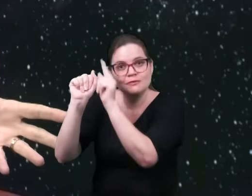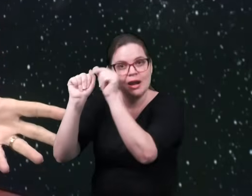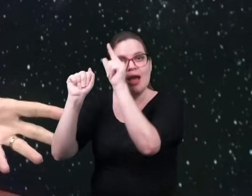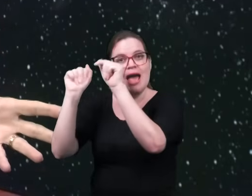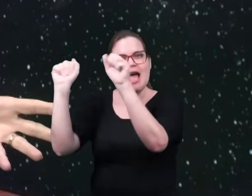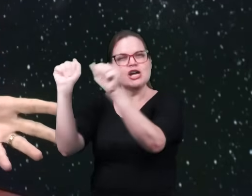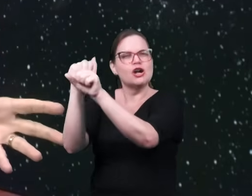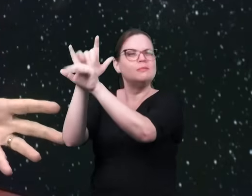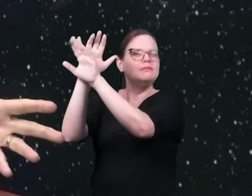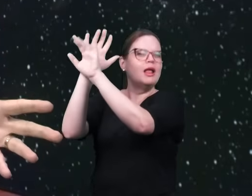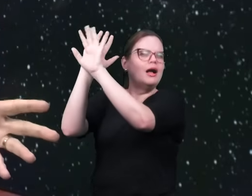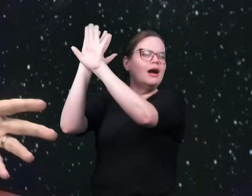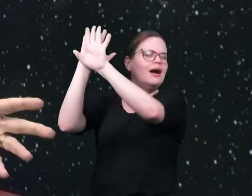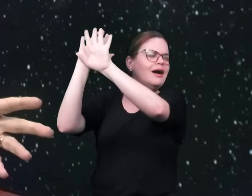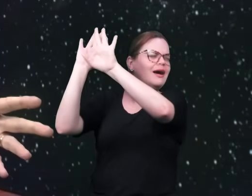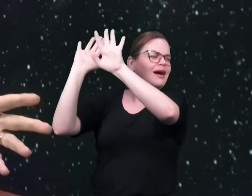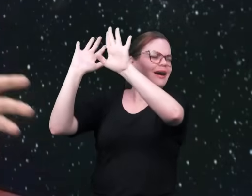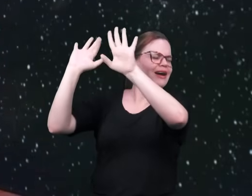na verdade,